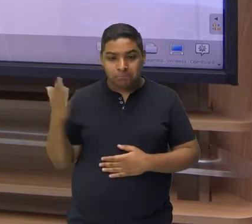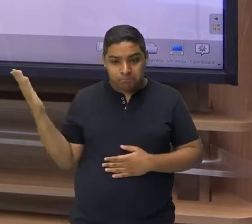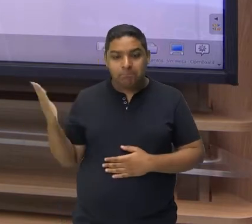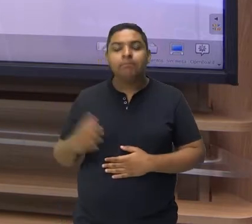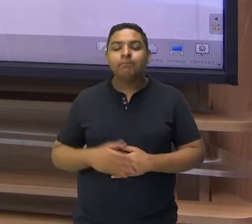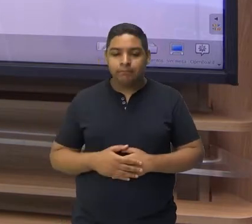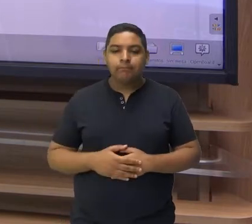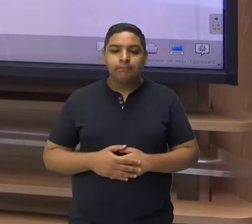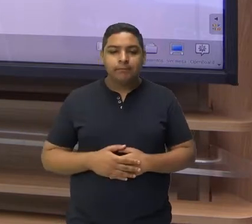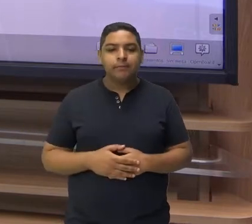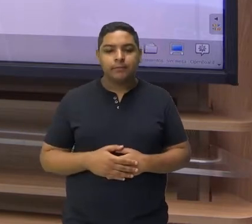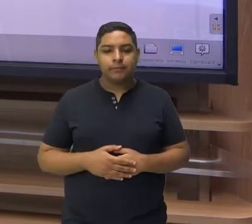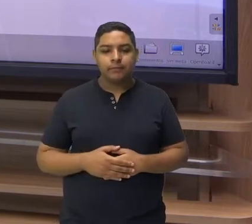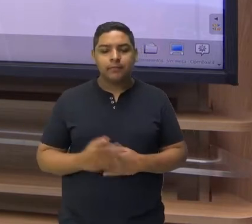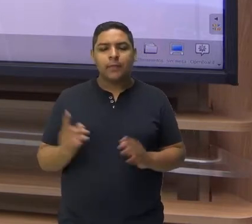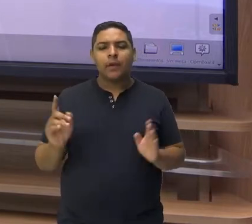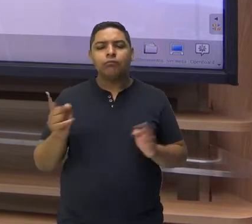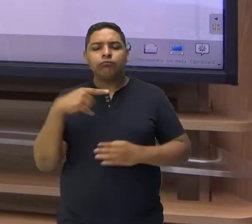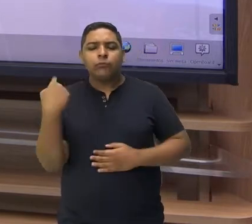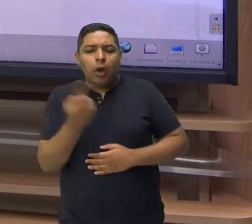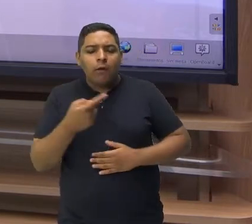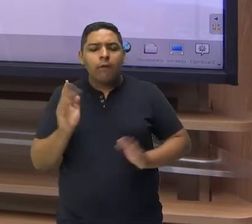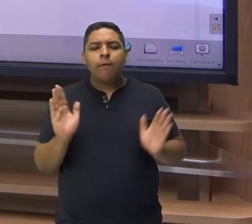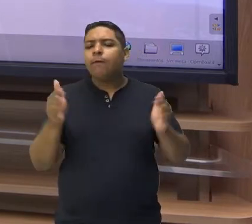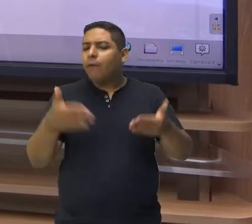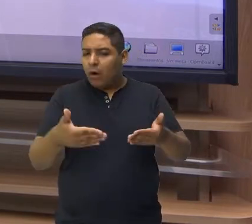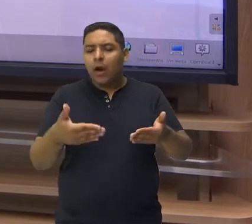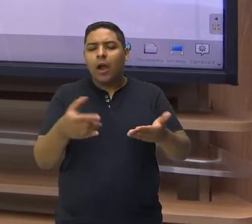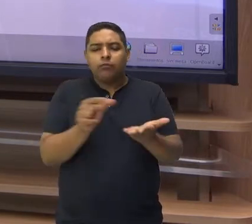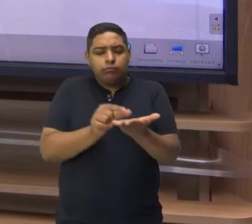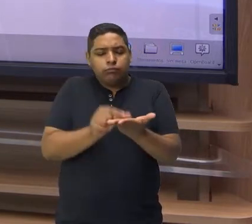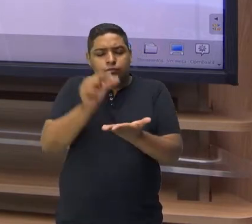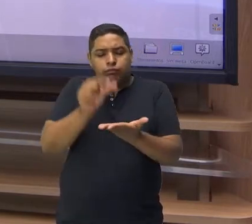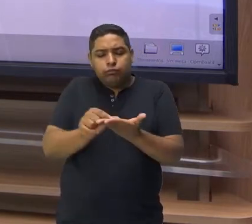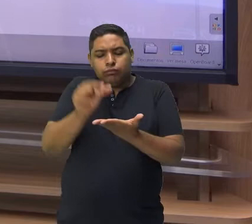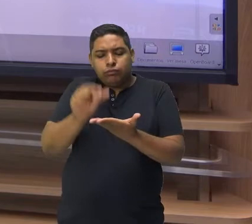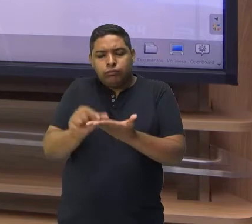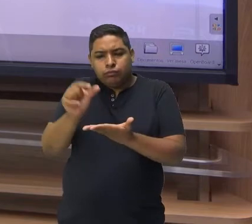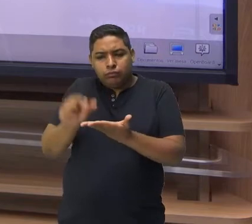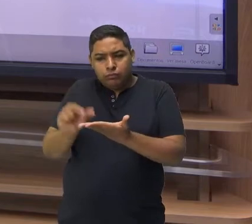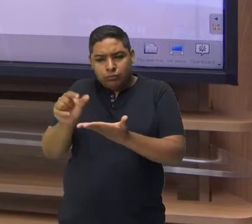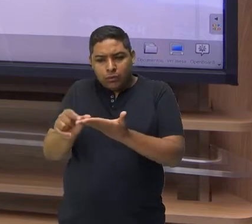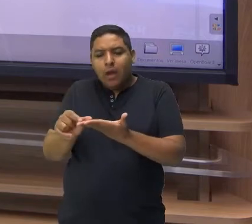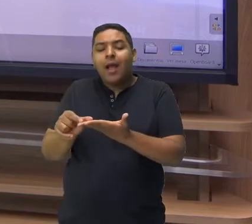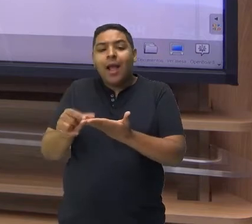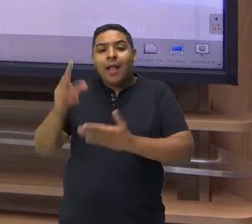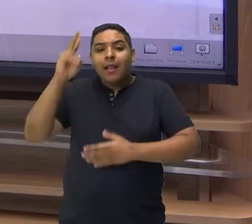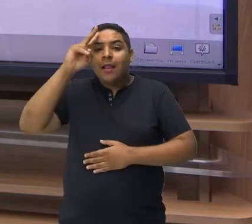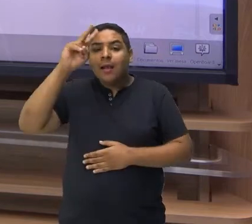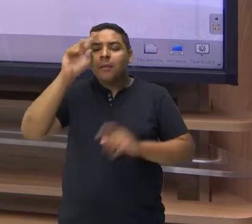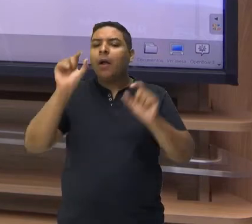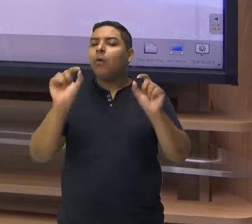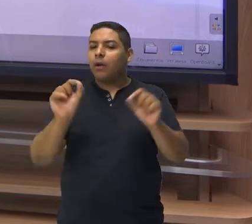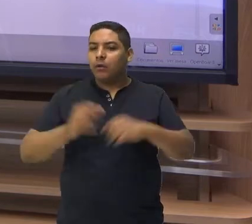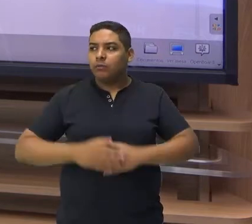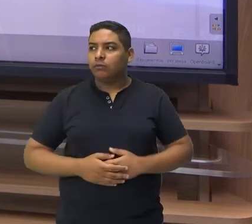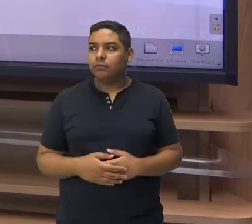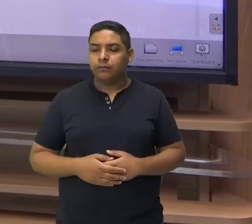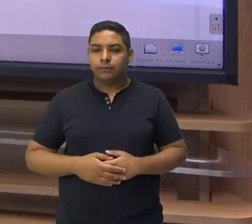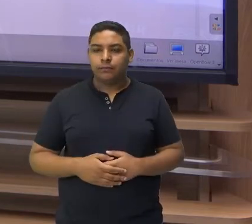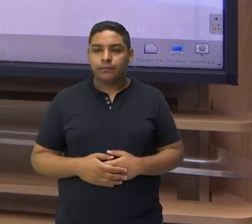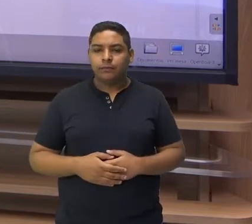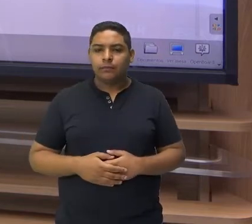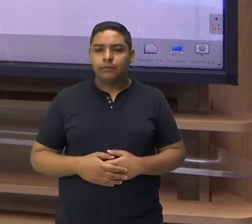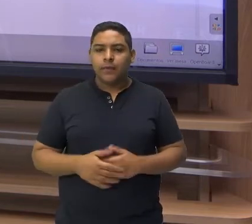de capacitores. Nós vamos focar aqui em capacitores, mas nós vamos lembrar algumas coisinhas. Primeira delas, quando é que